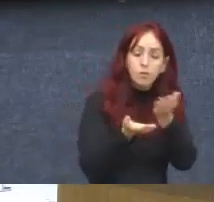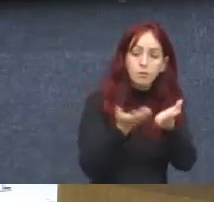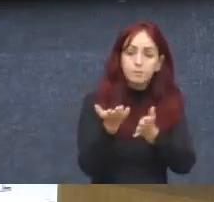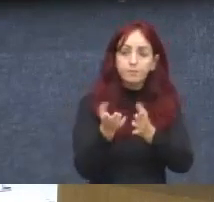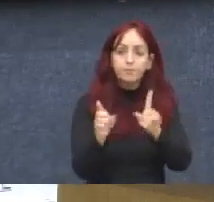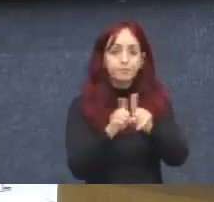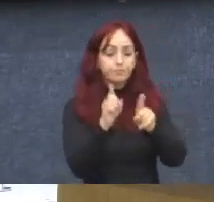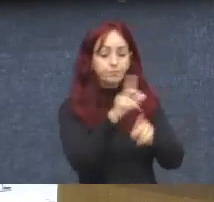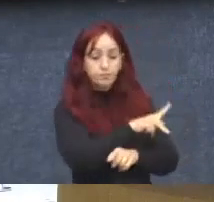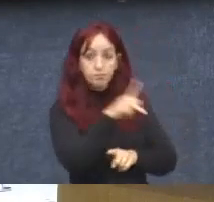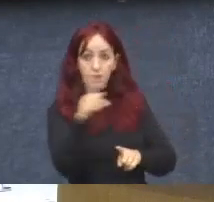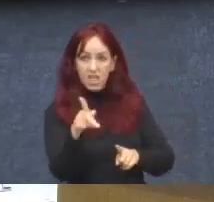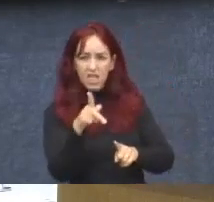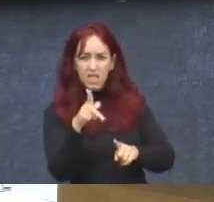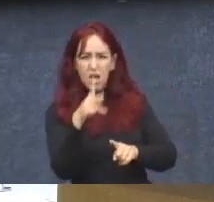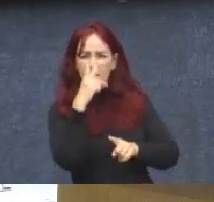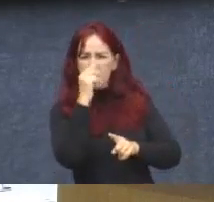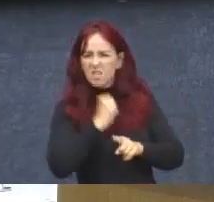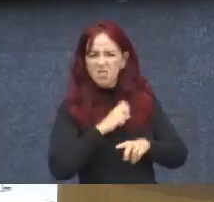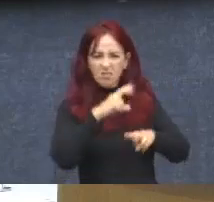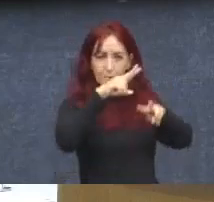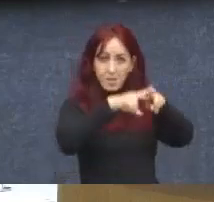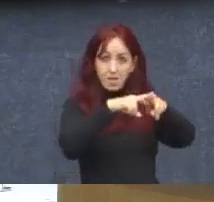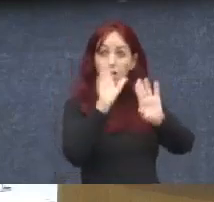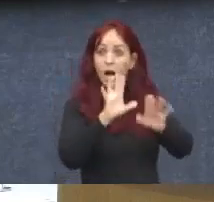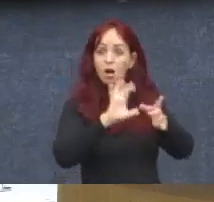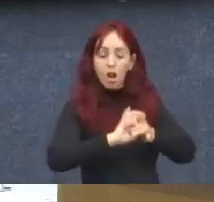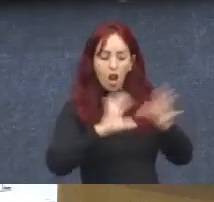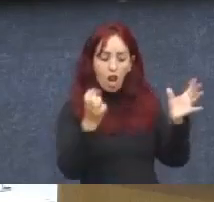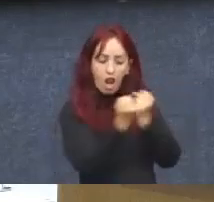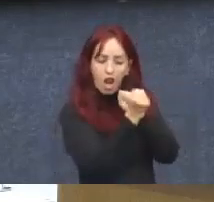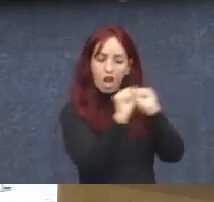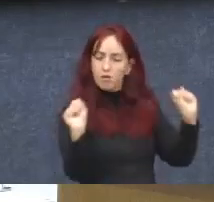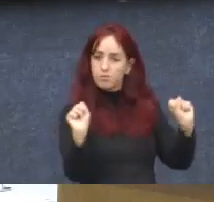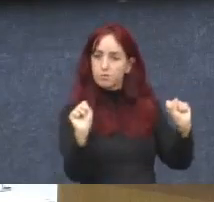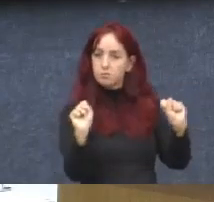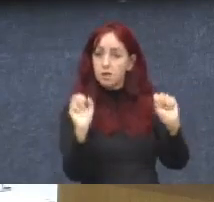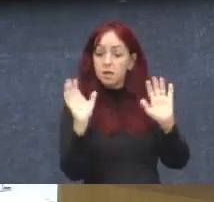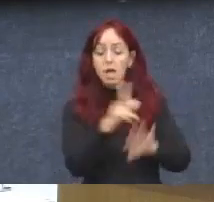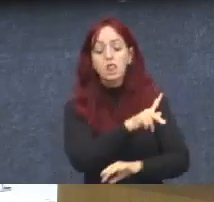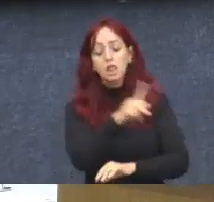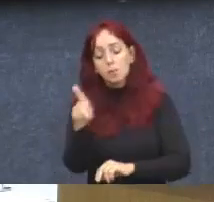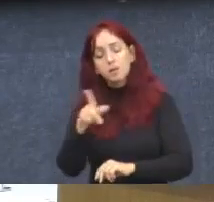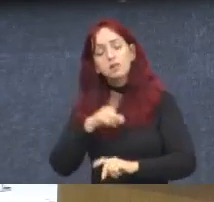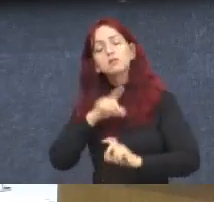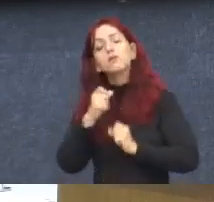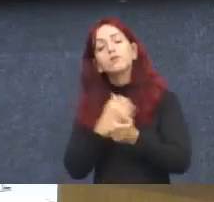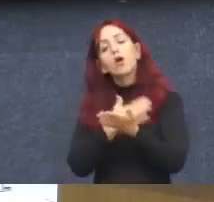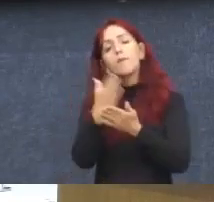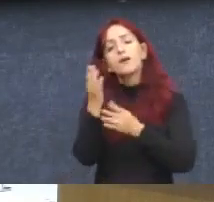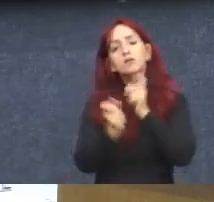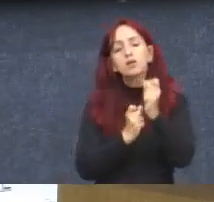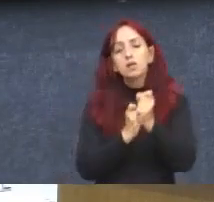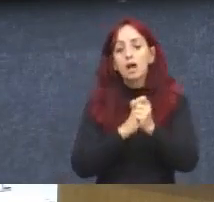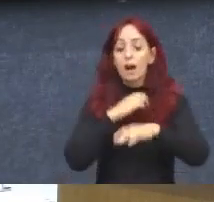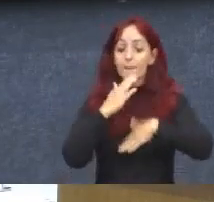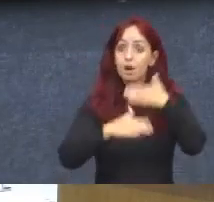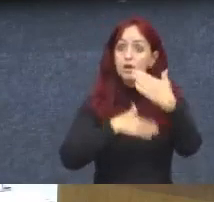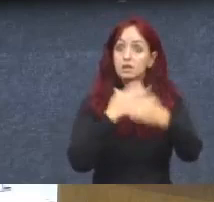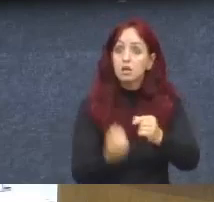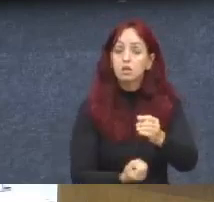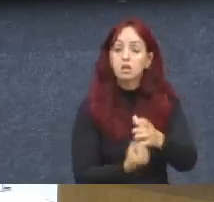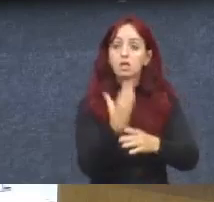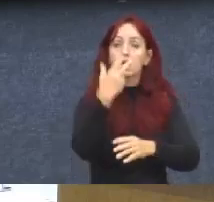nos cercavam foram removidas. Na presidência, foi iniciado o processo de criar no